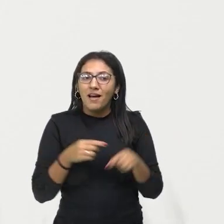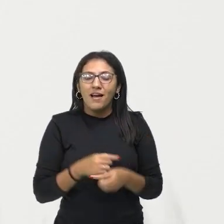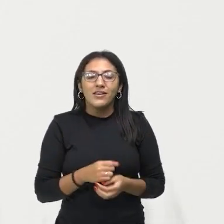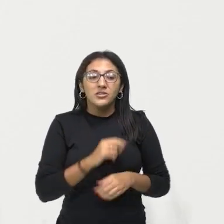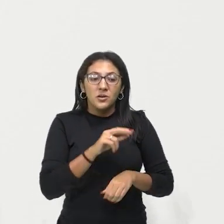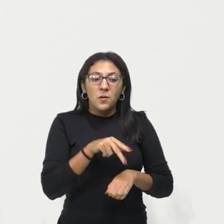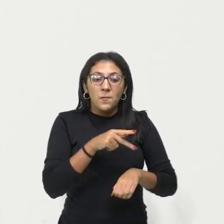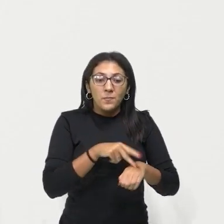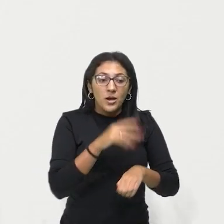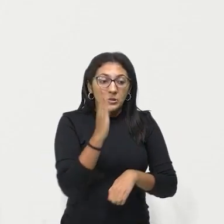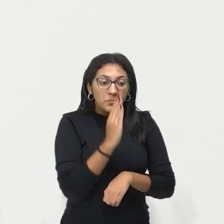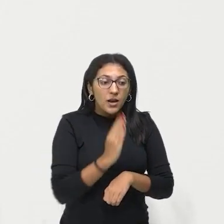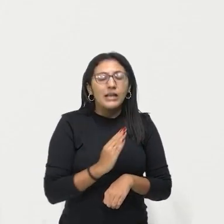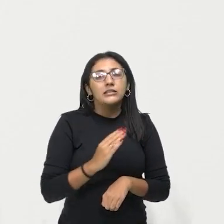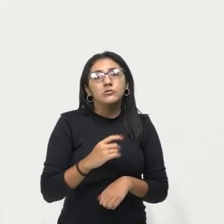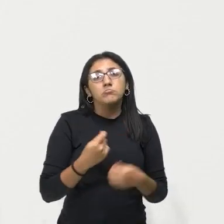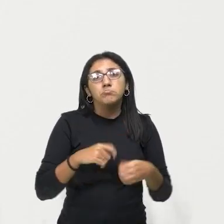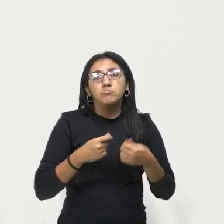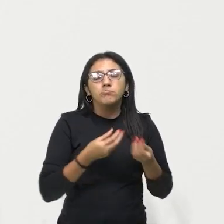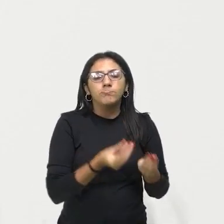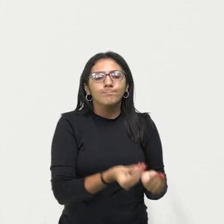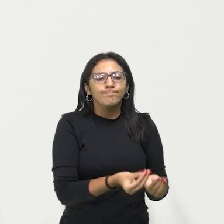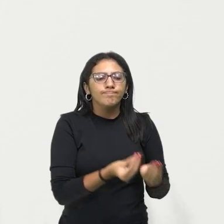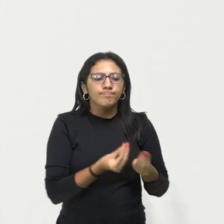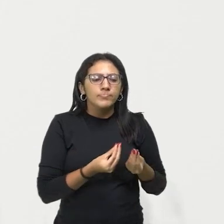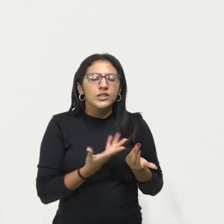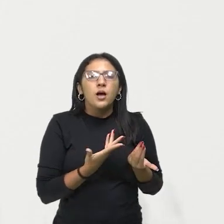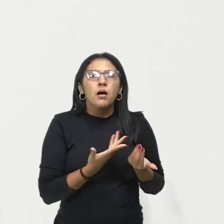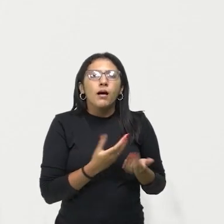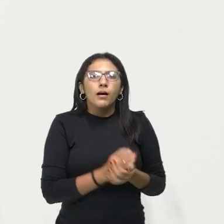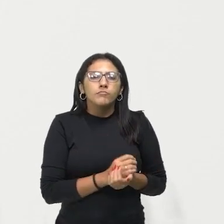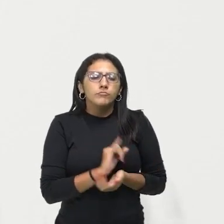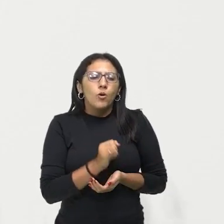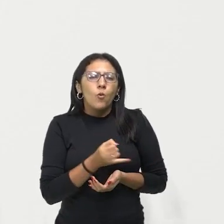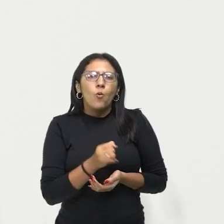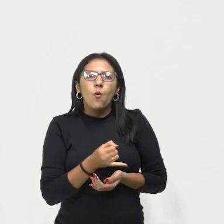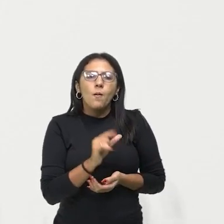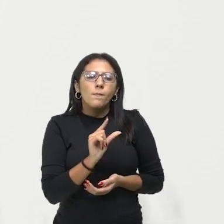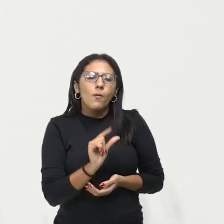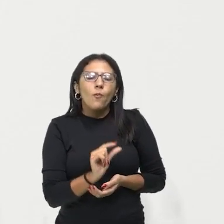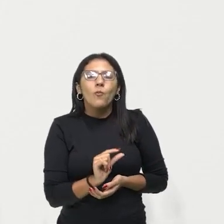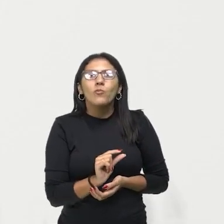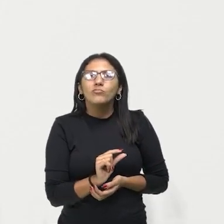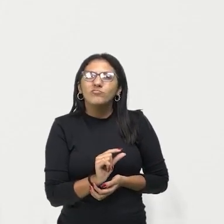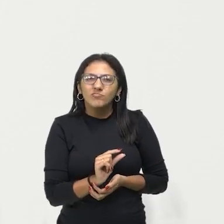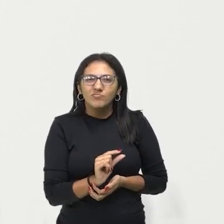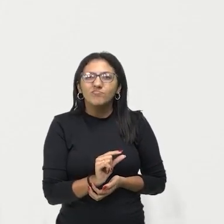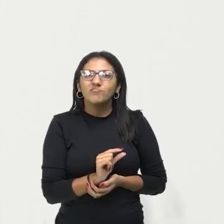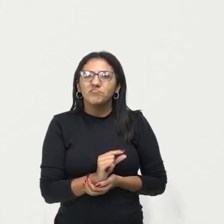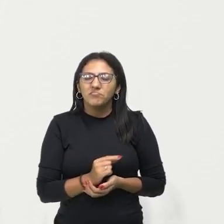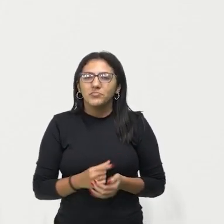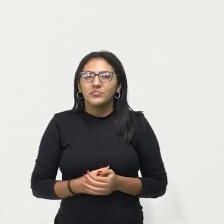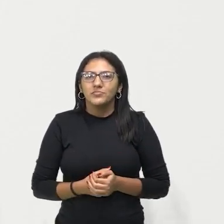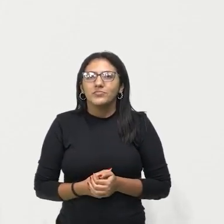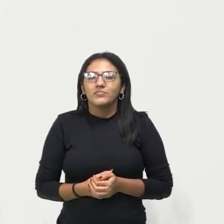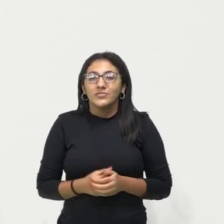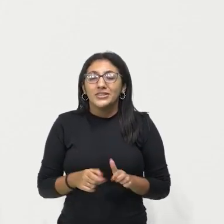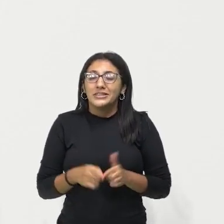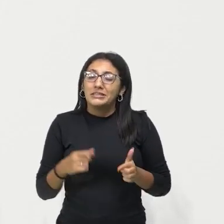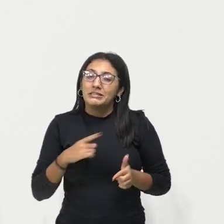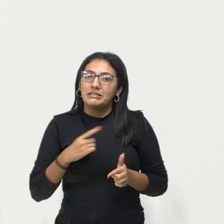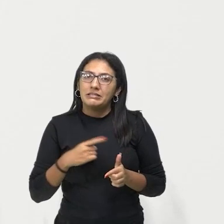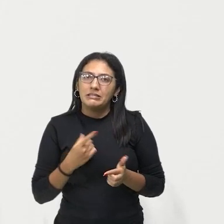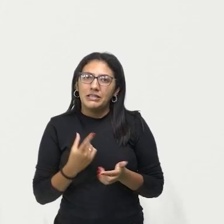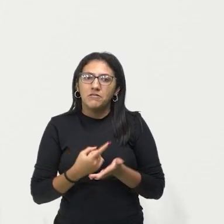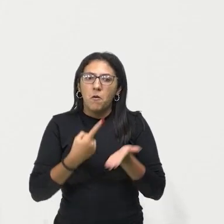nos ofereçam aí juros bem vantajoso. Infelizmente, nós tivemos esses